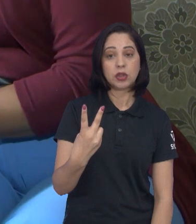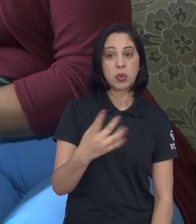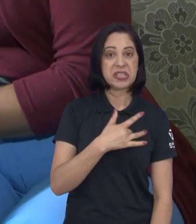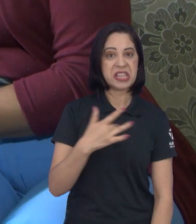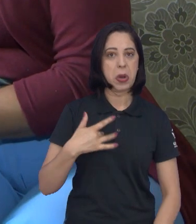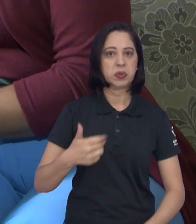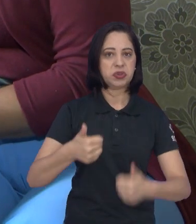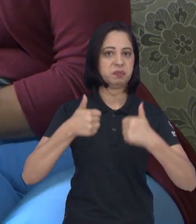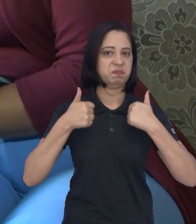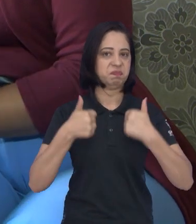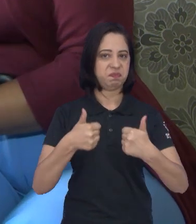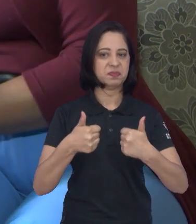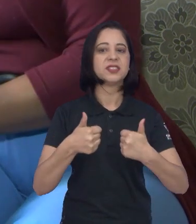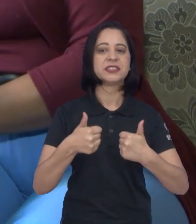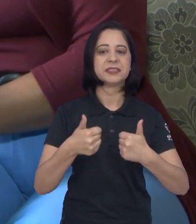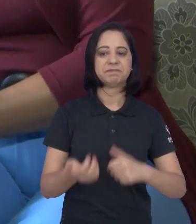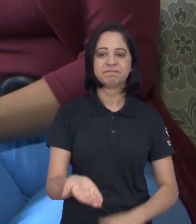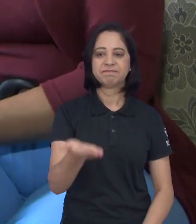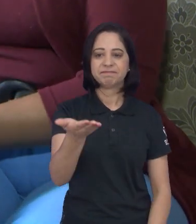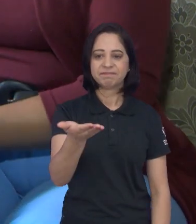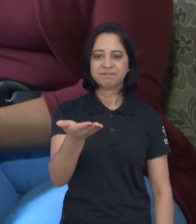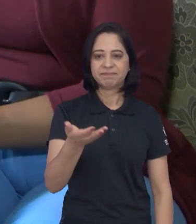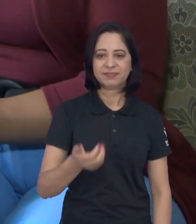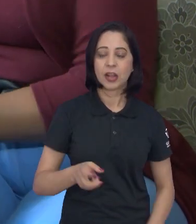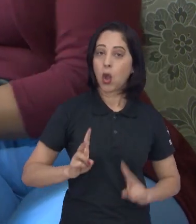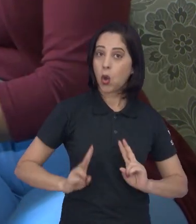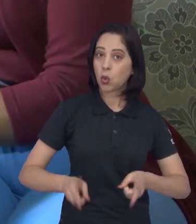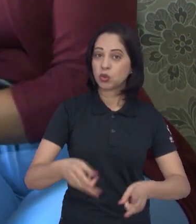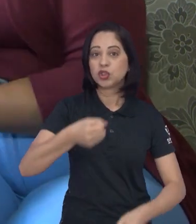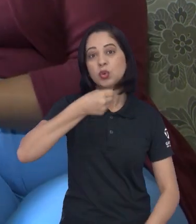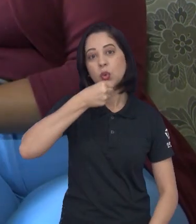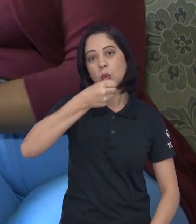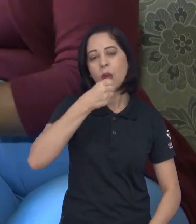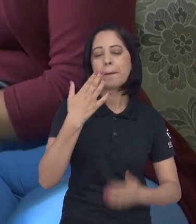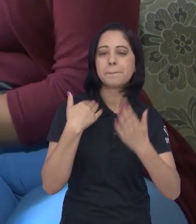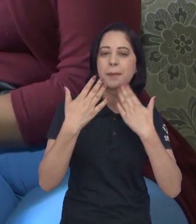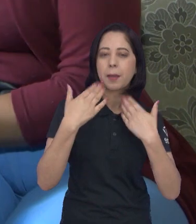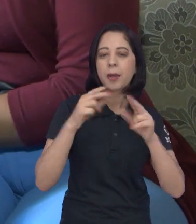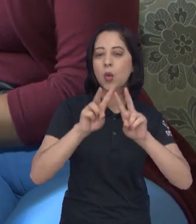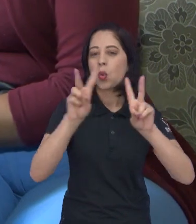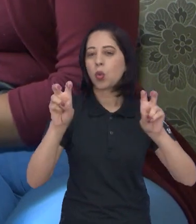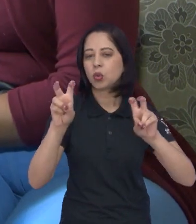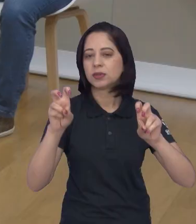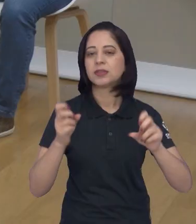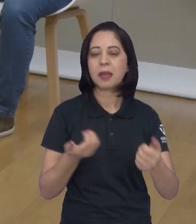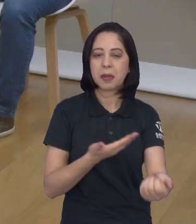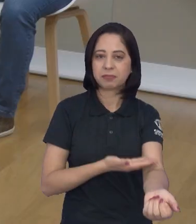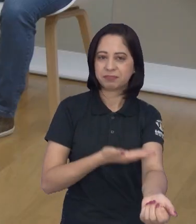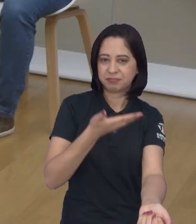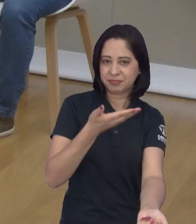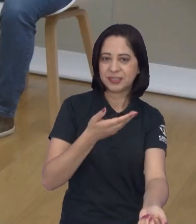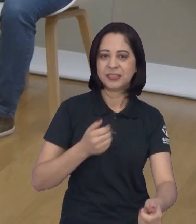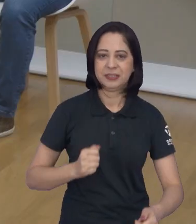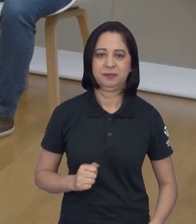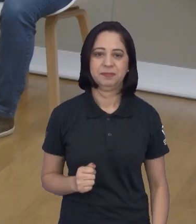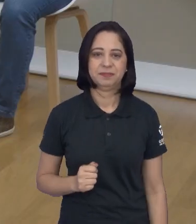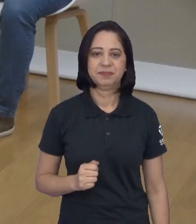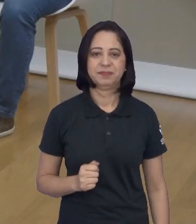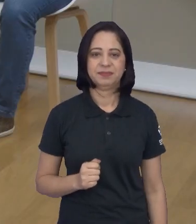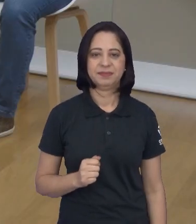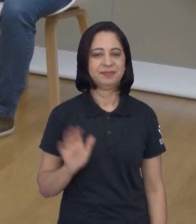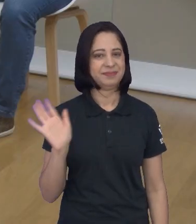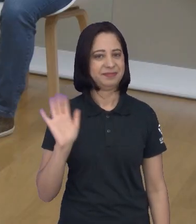em dia e é isso eu volto aí para vocês continuarem discutindo sobre esse assunto aí que os especialistas estão com você aí Gi tá